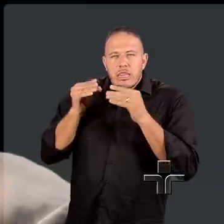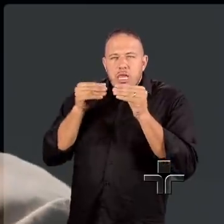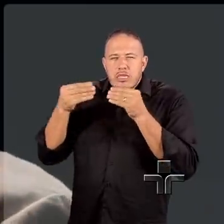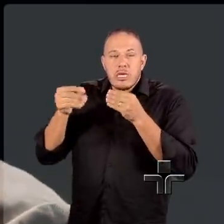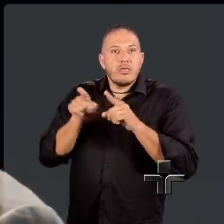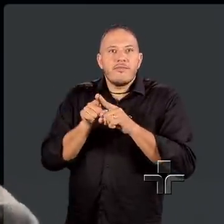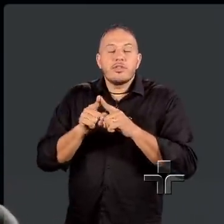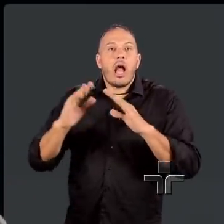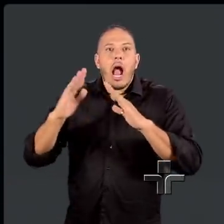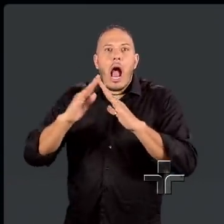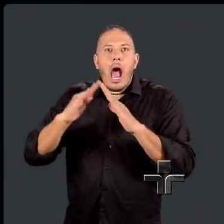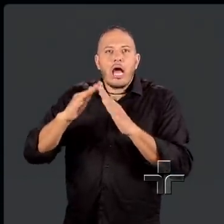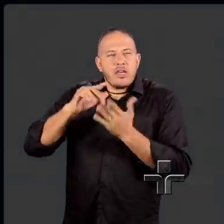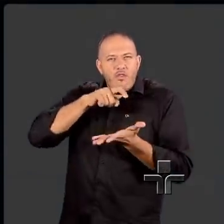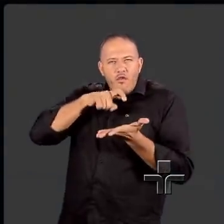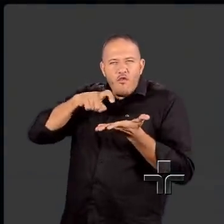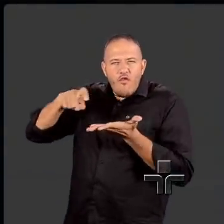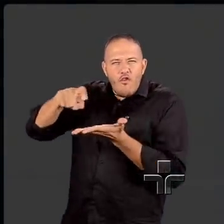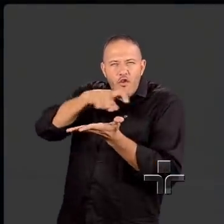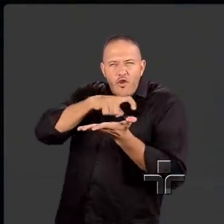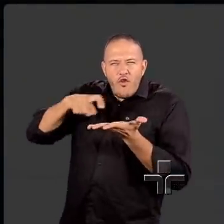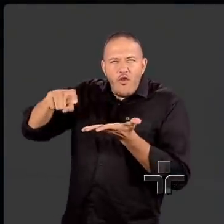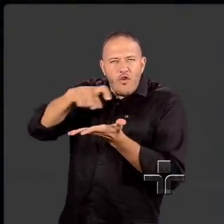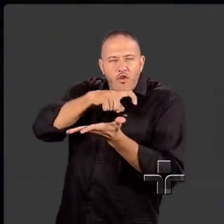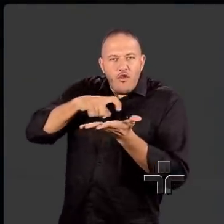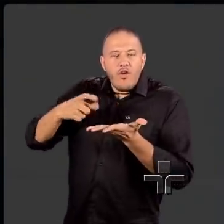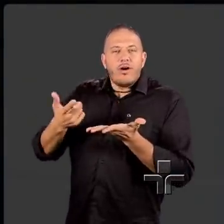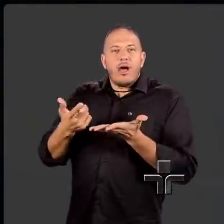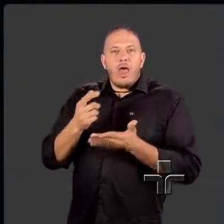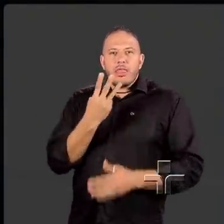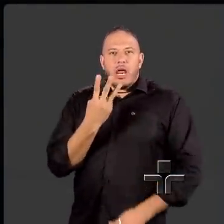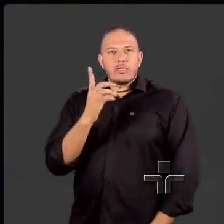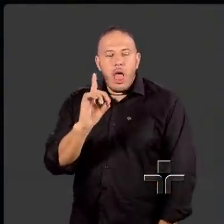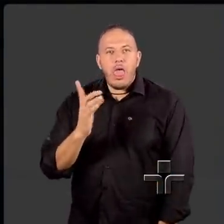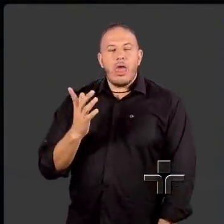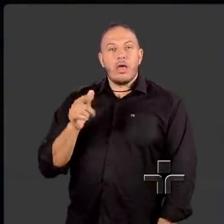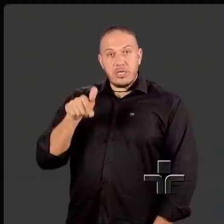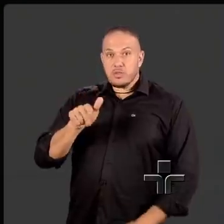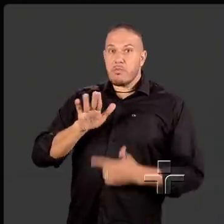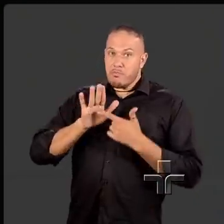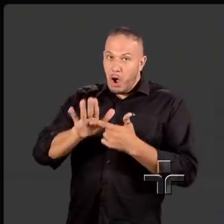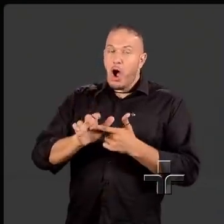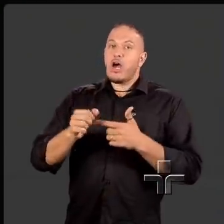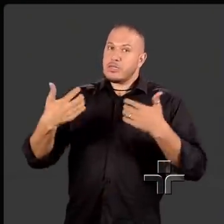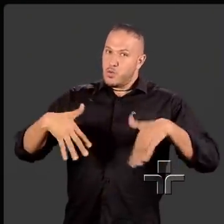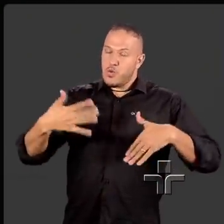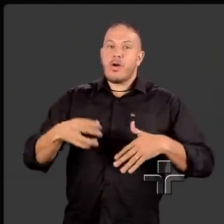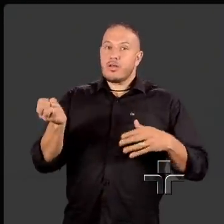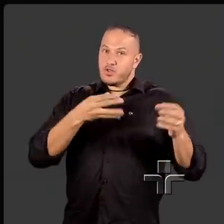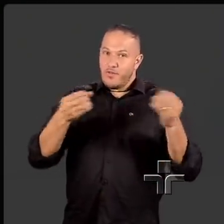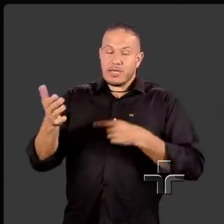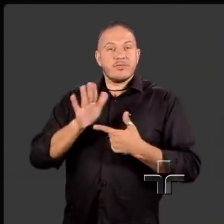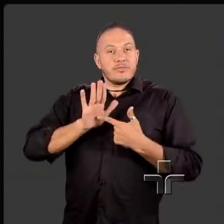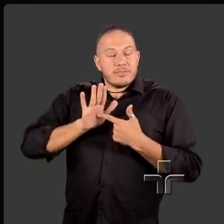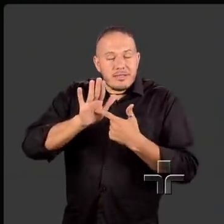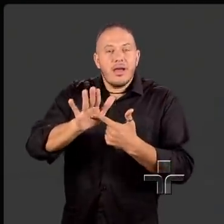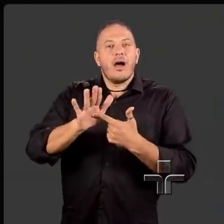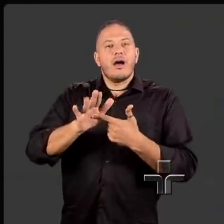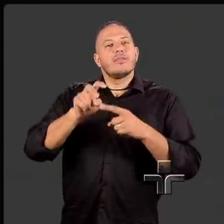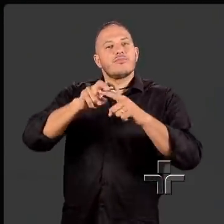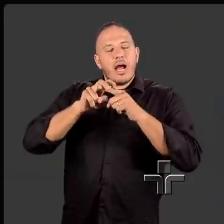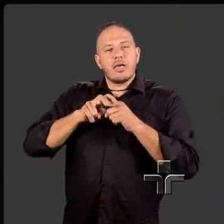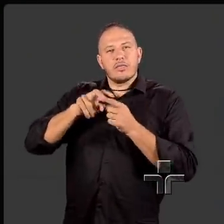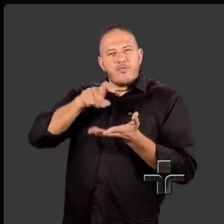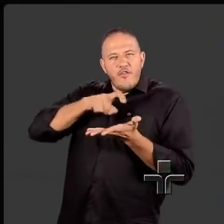são impressas agora, né? Tudo isso graças a inovações que representadas por